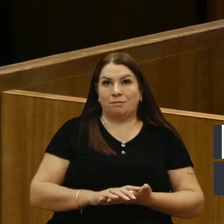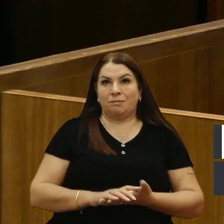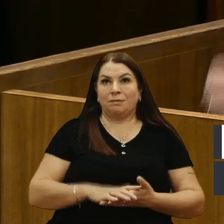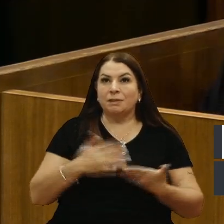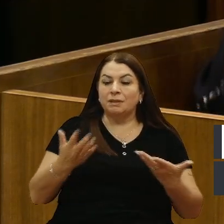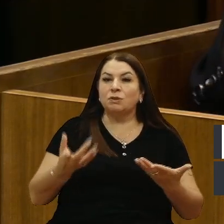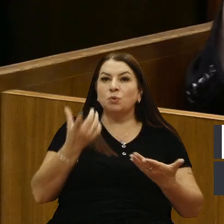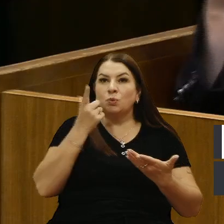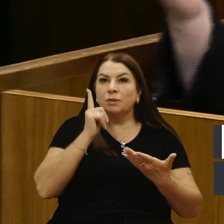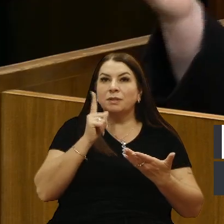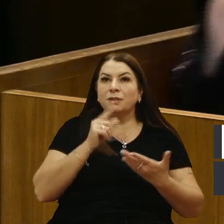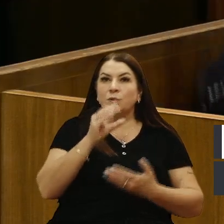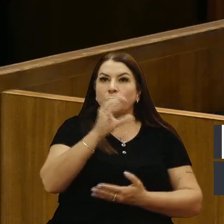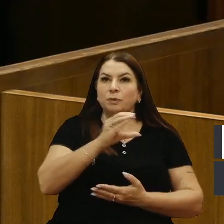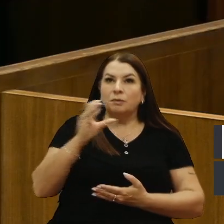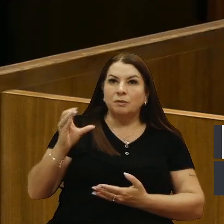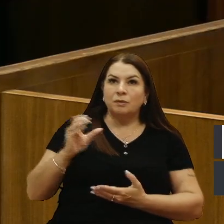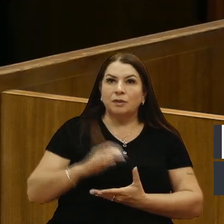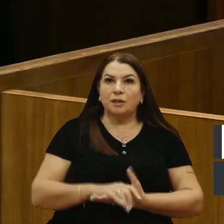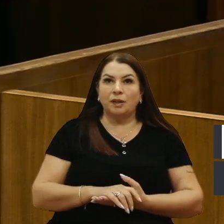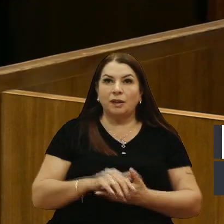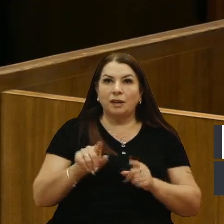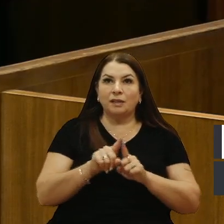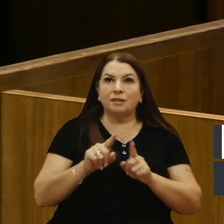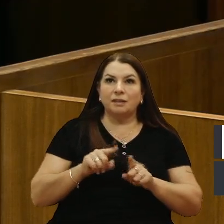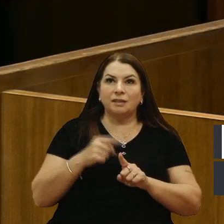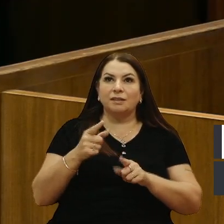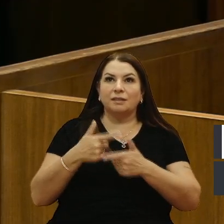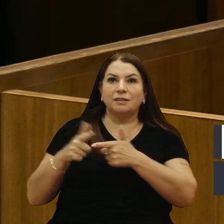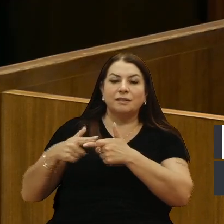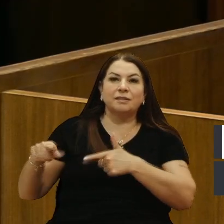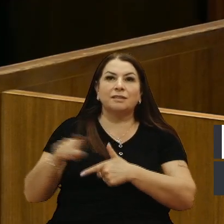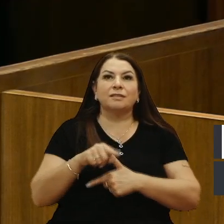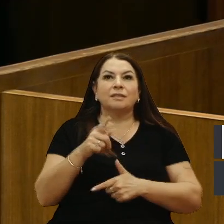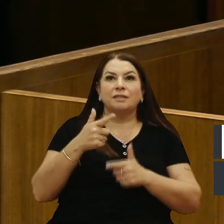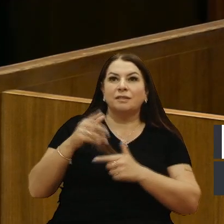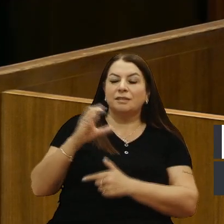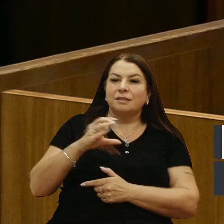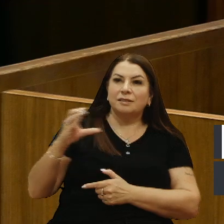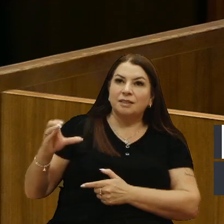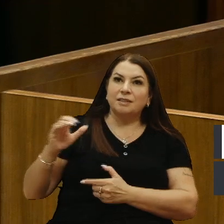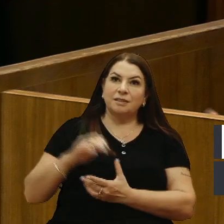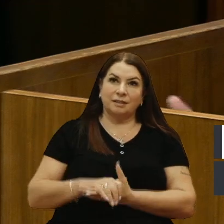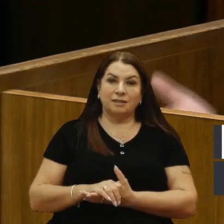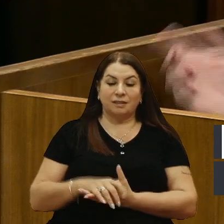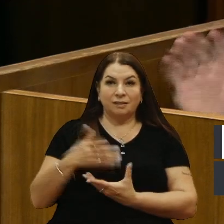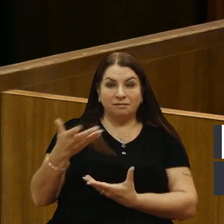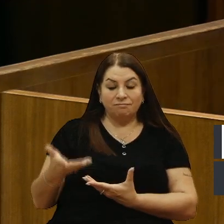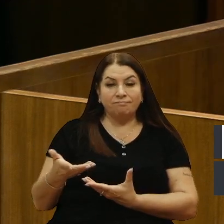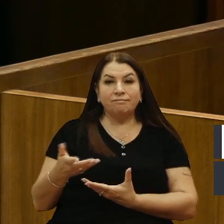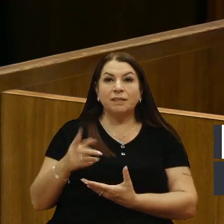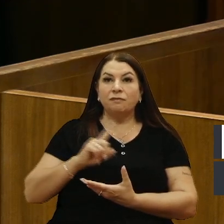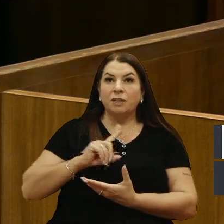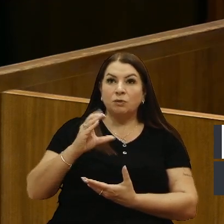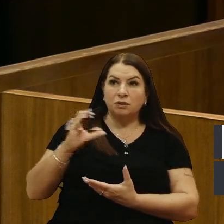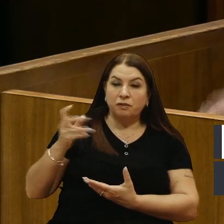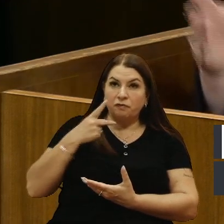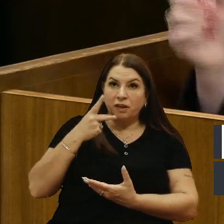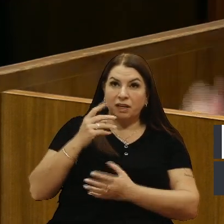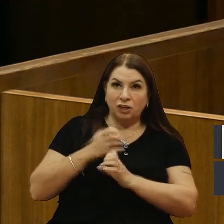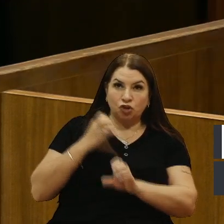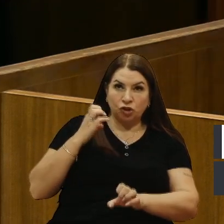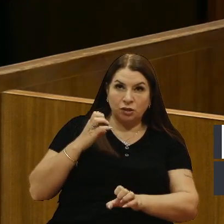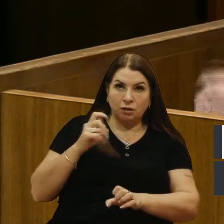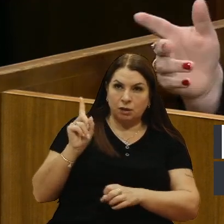gente coloca lá um CC, que não tem problema ser CC. Mas esse CC vai lá e diz que é engenheiro,